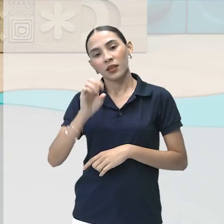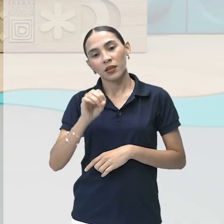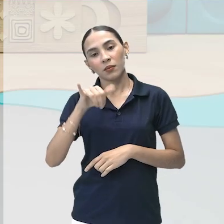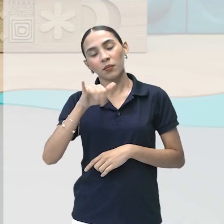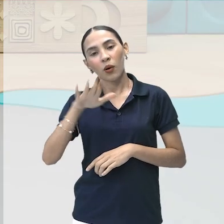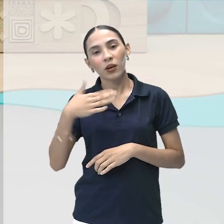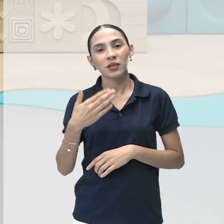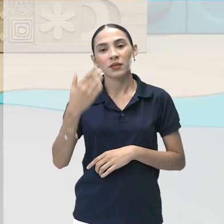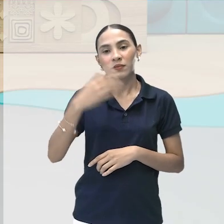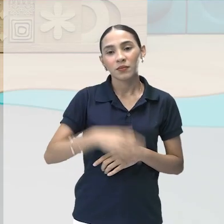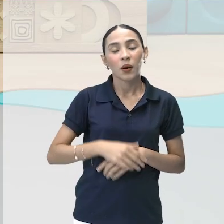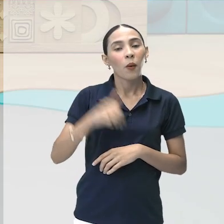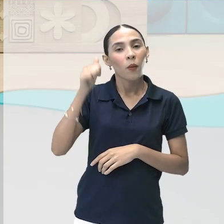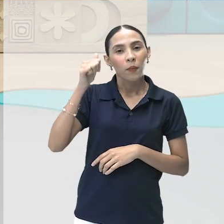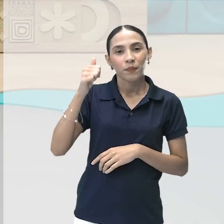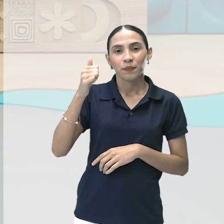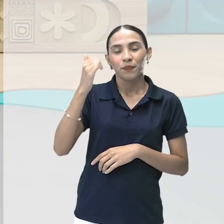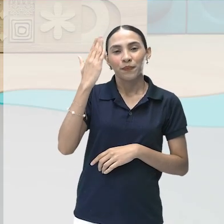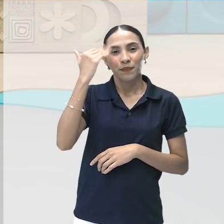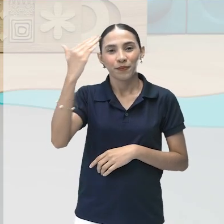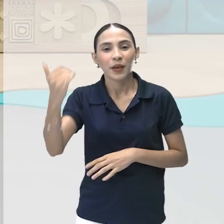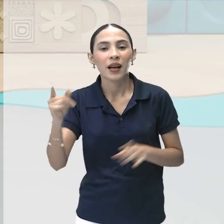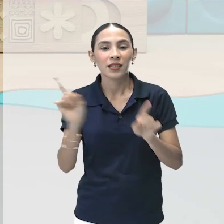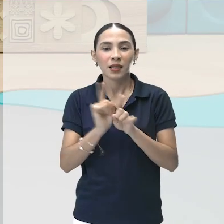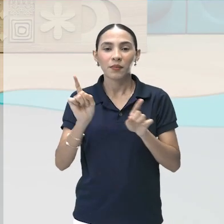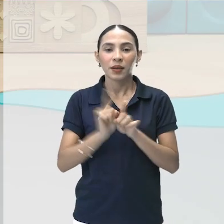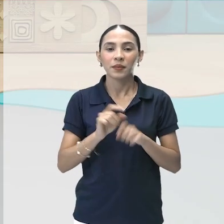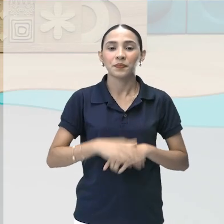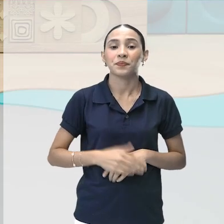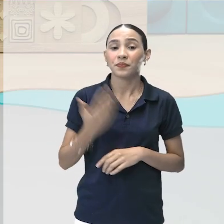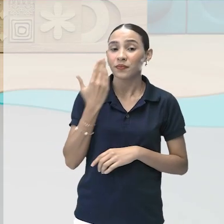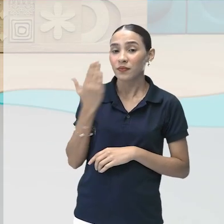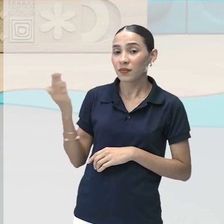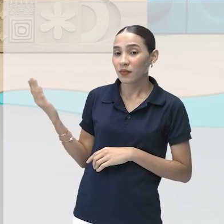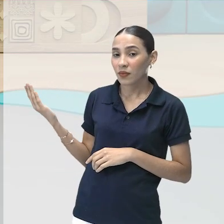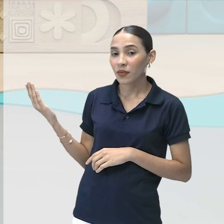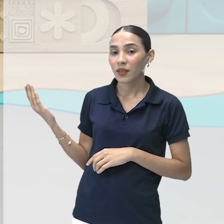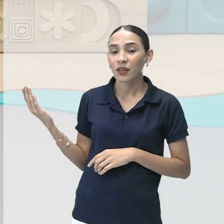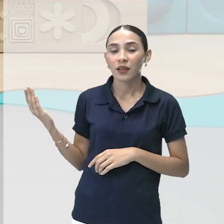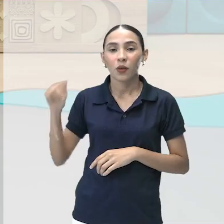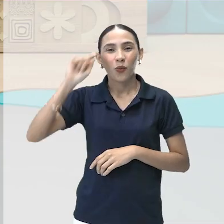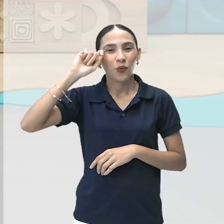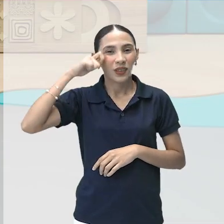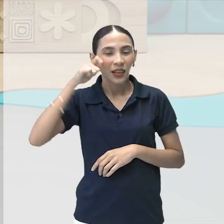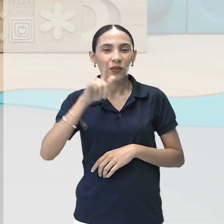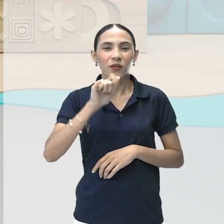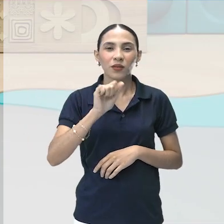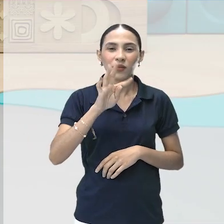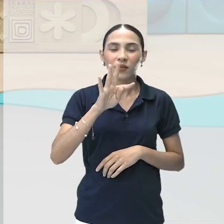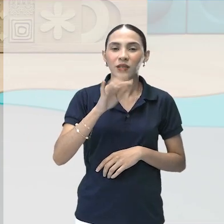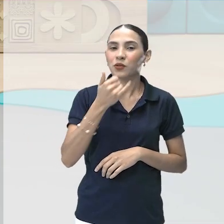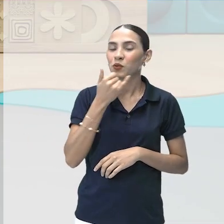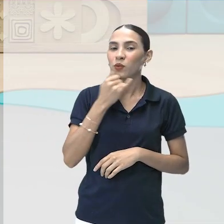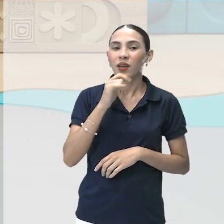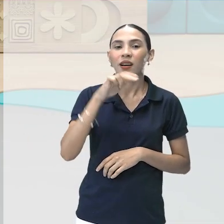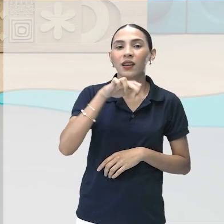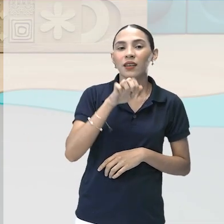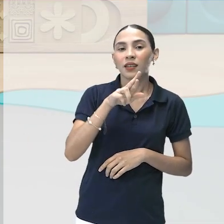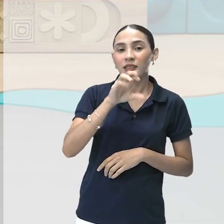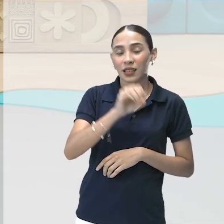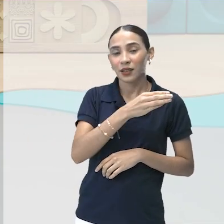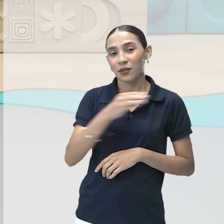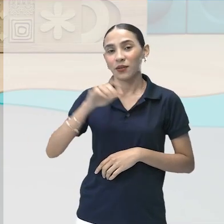que é uma música que fez muito sucesso. Renato e seus Blue Caps, que é um negro gato também. E outra música